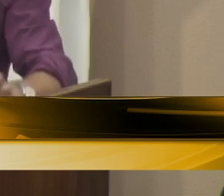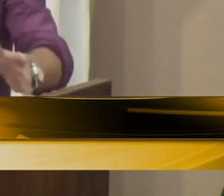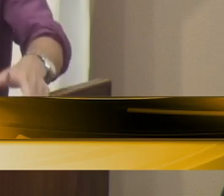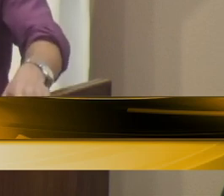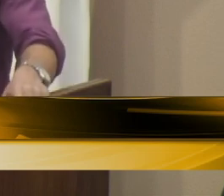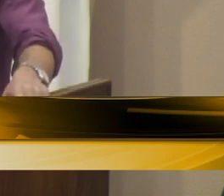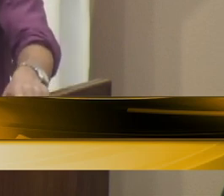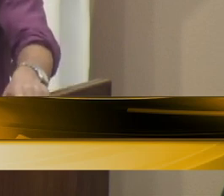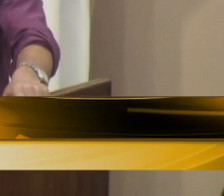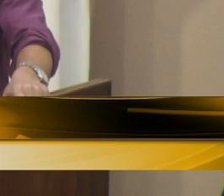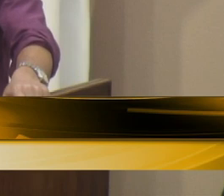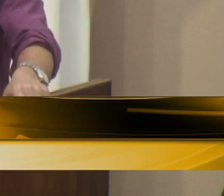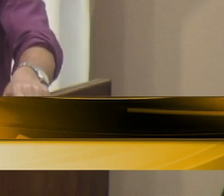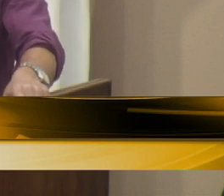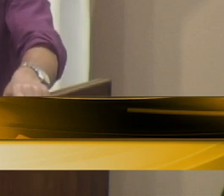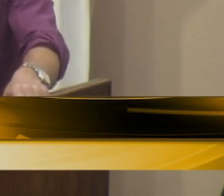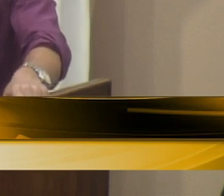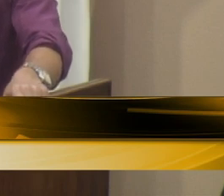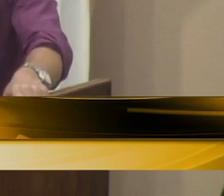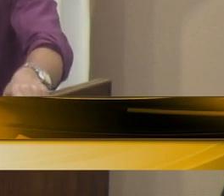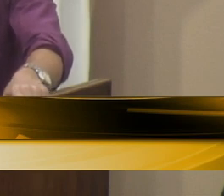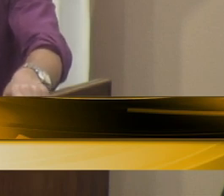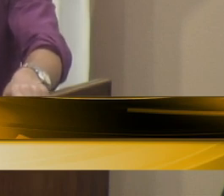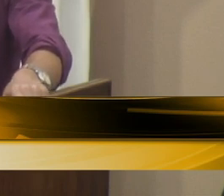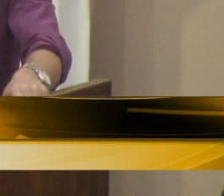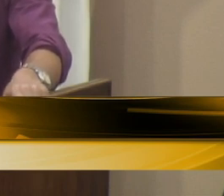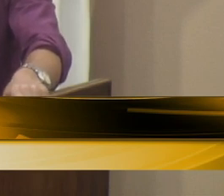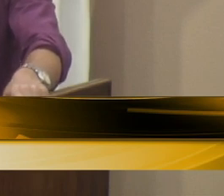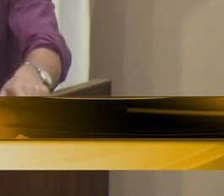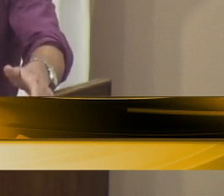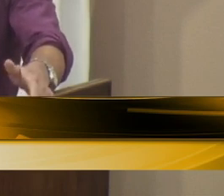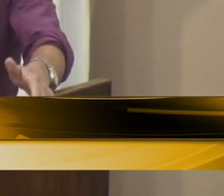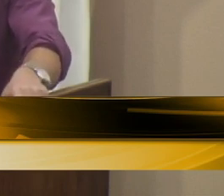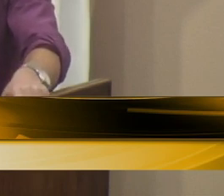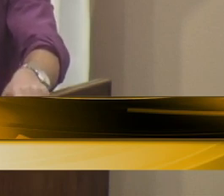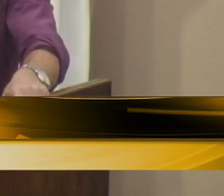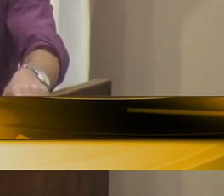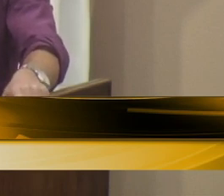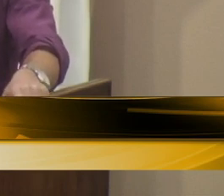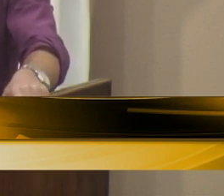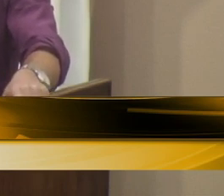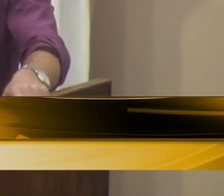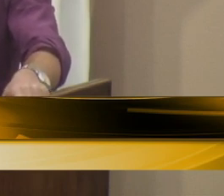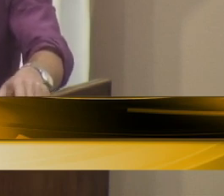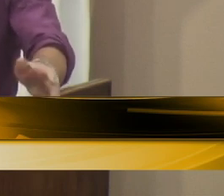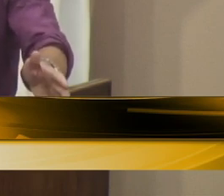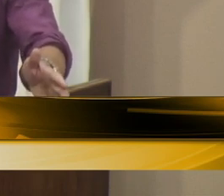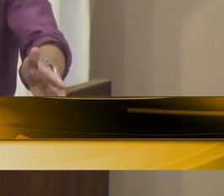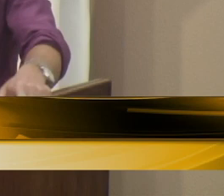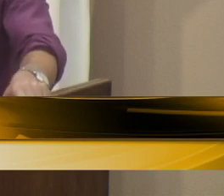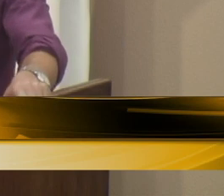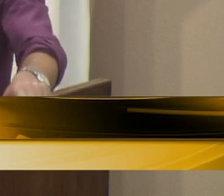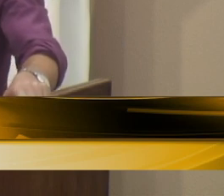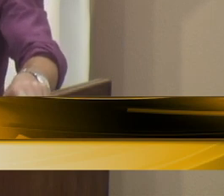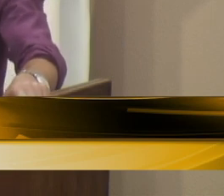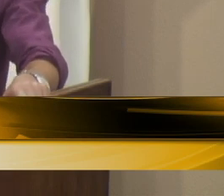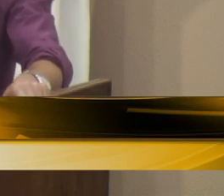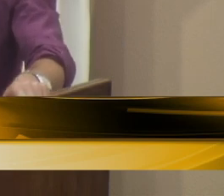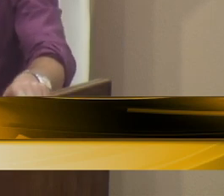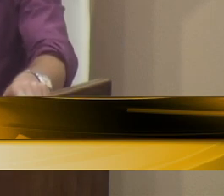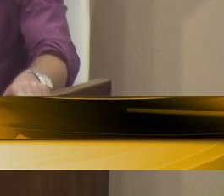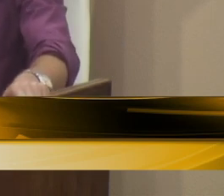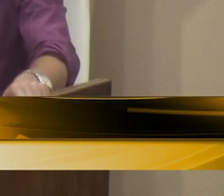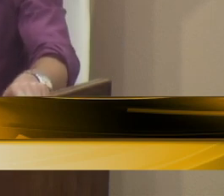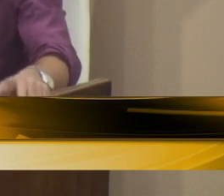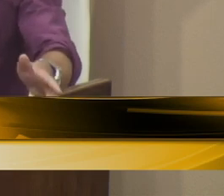Eu ia abrir mão, mas como já tem vereadores que pediram declaração de líder, então vou aproveitar meu espaço, devido ao tema hoje e